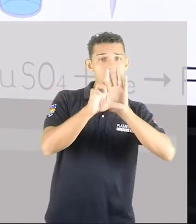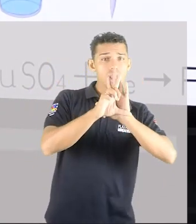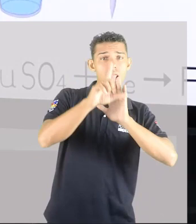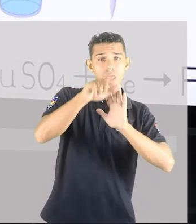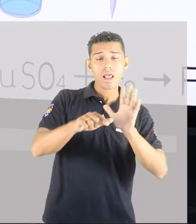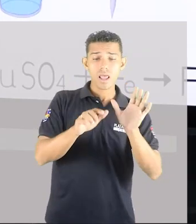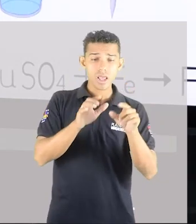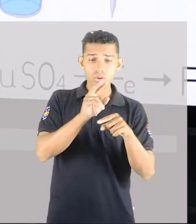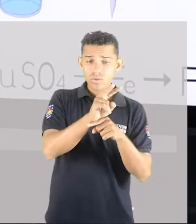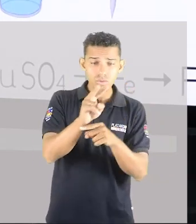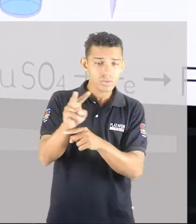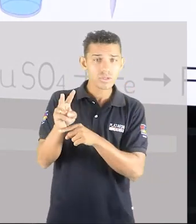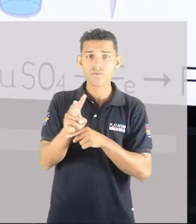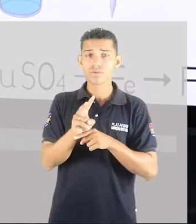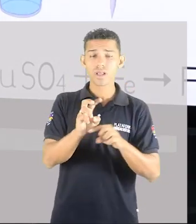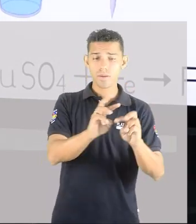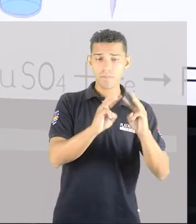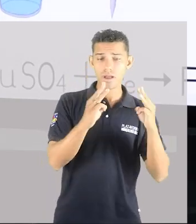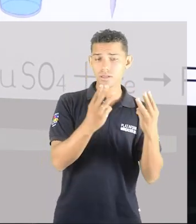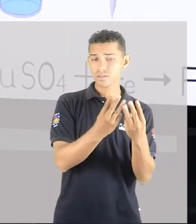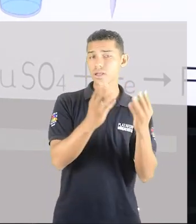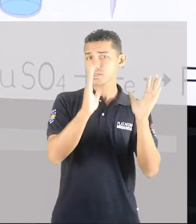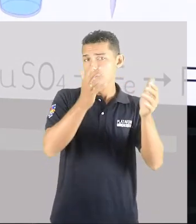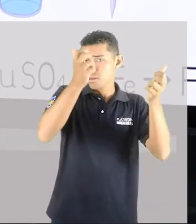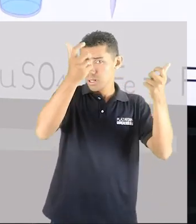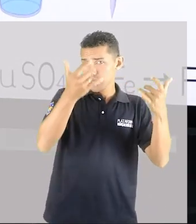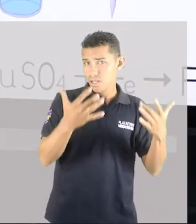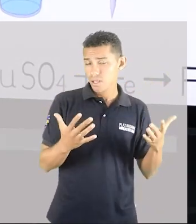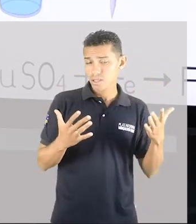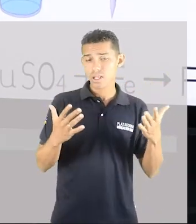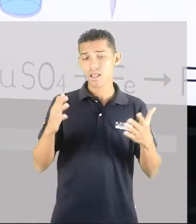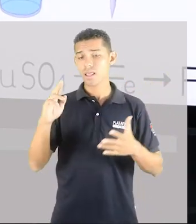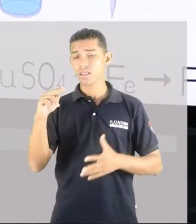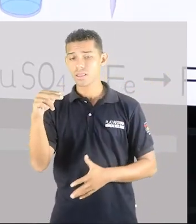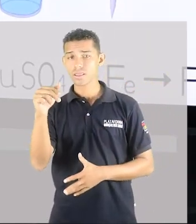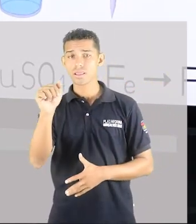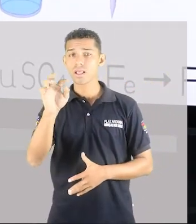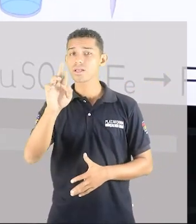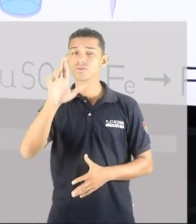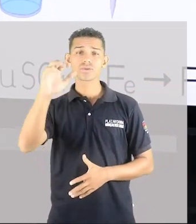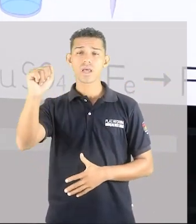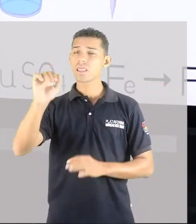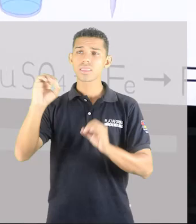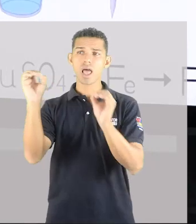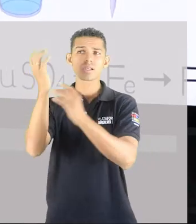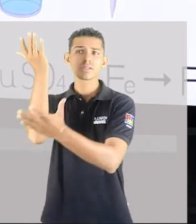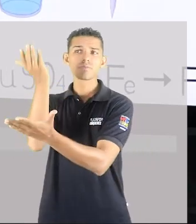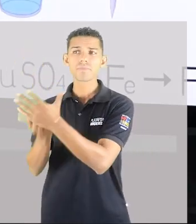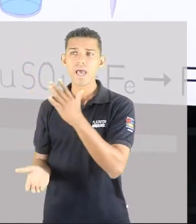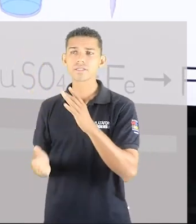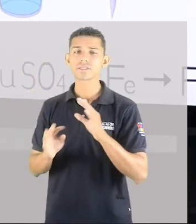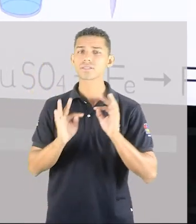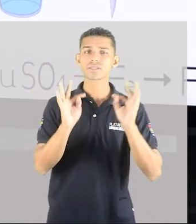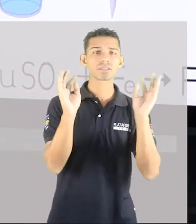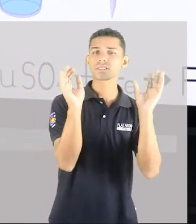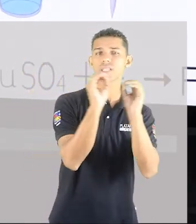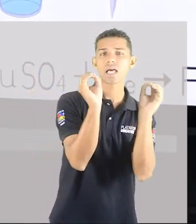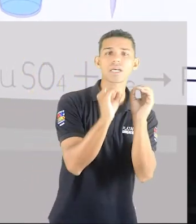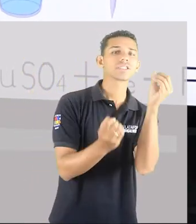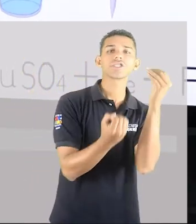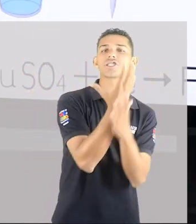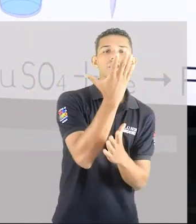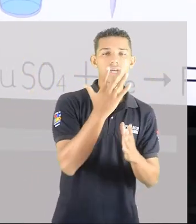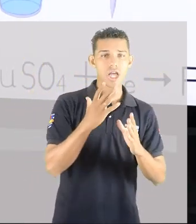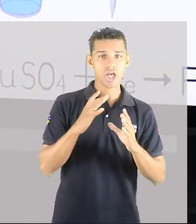lei de conservação das massas, que você já deve ter ouvido. Na natureza nada se perde, nada se cria, tudo se transforma. Se eu tenho carbono de um lado, eu tenho que